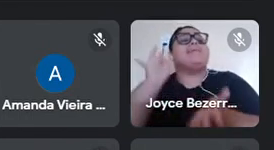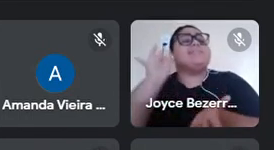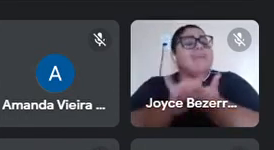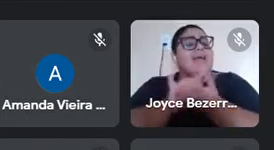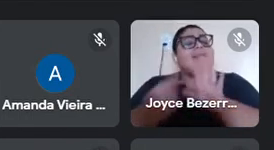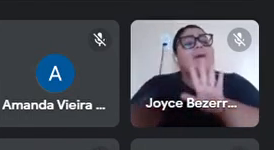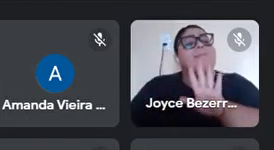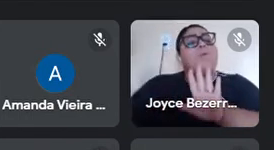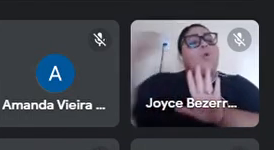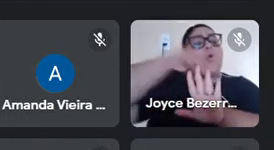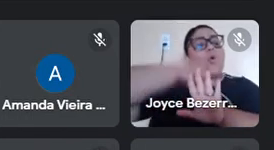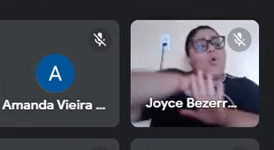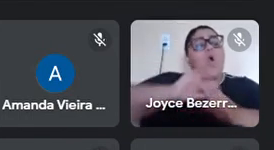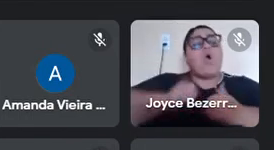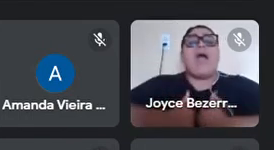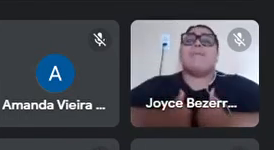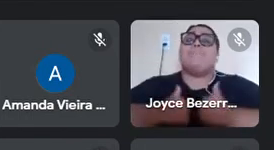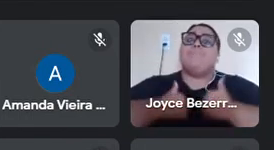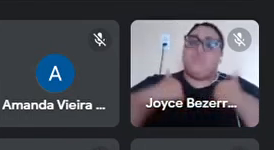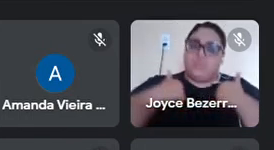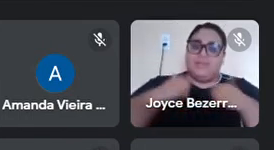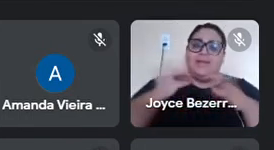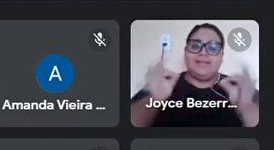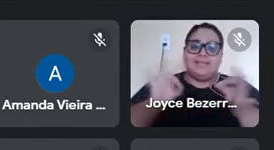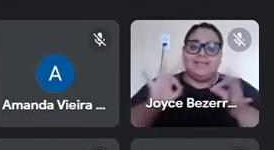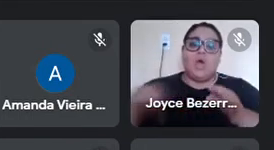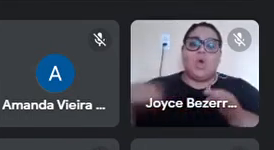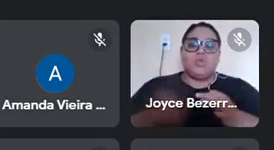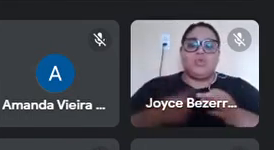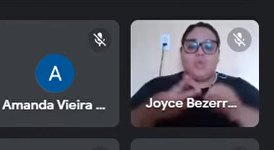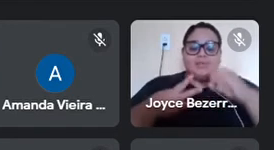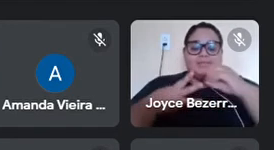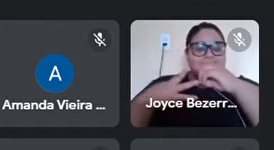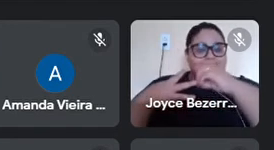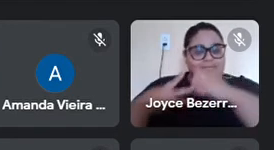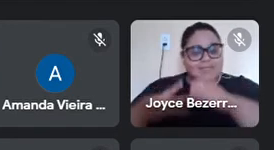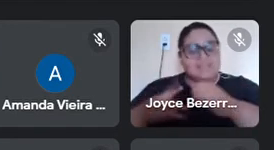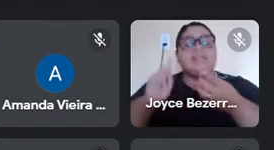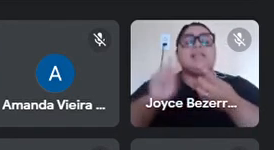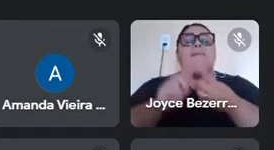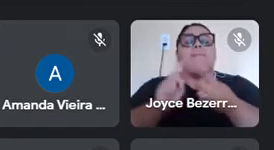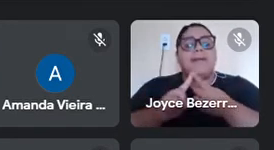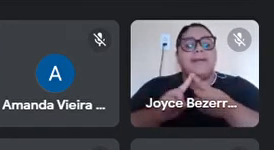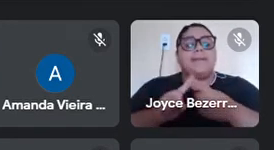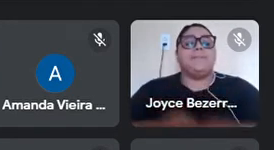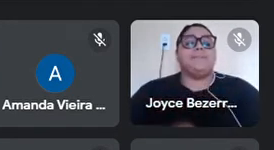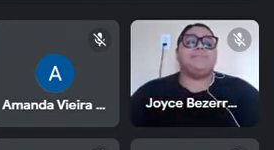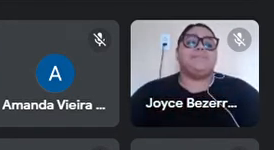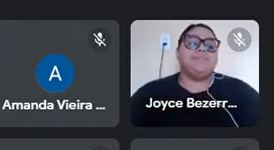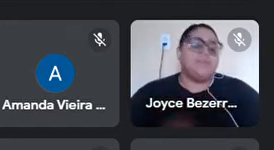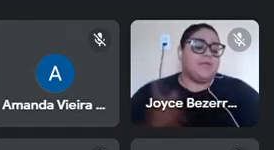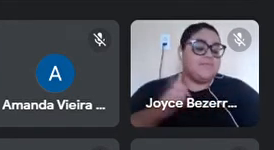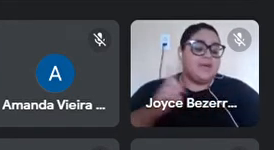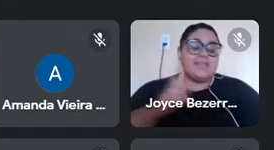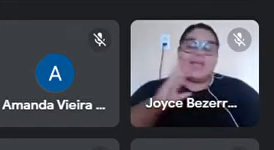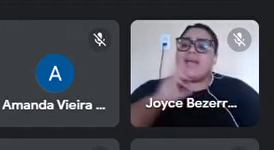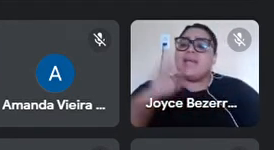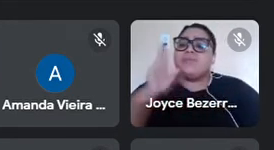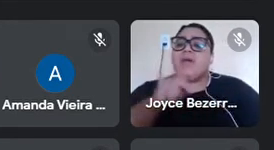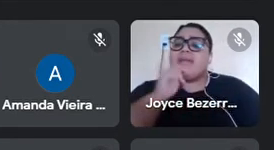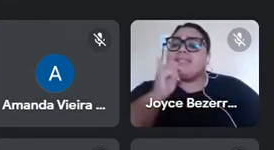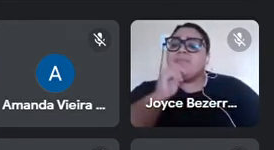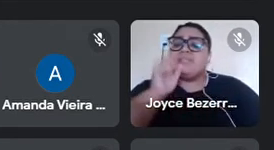a imunidade inata, né, gente? Nossas células fagocitárias e etc. Resposta inflamatória, por